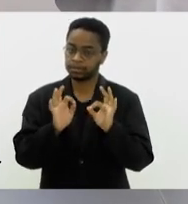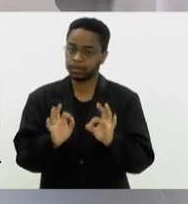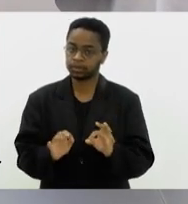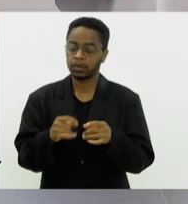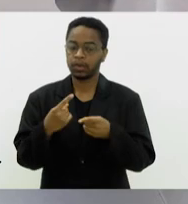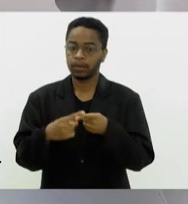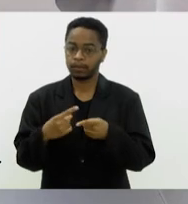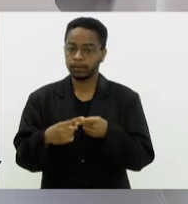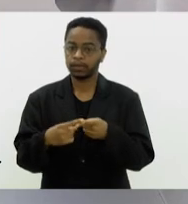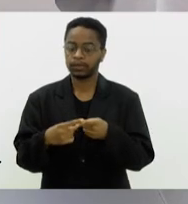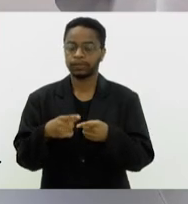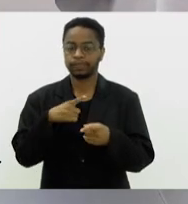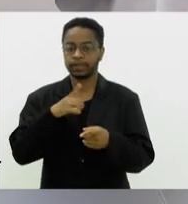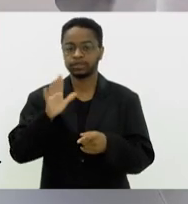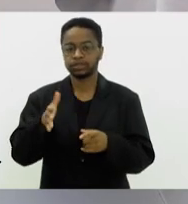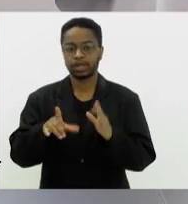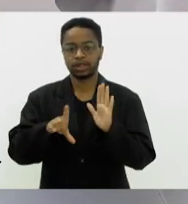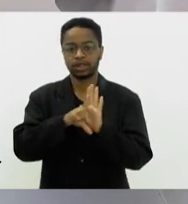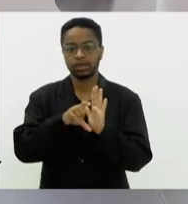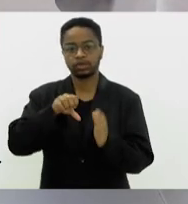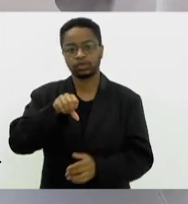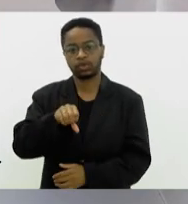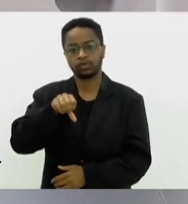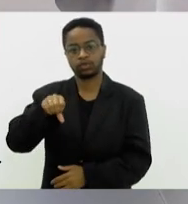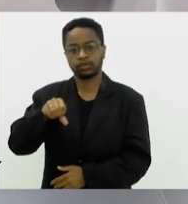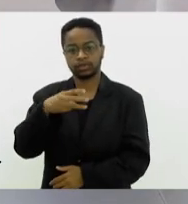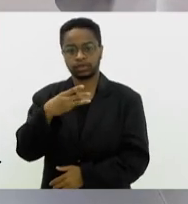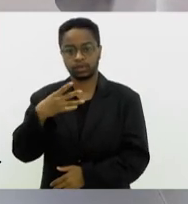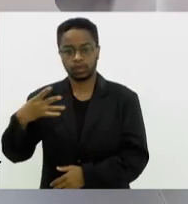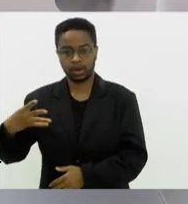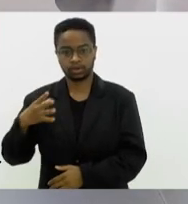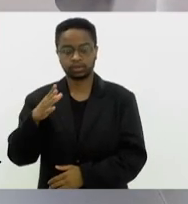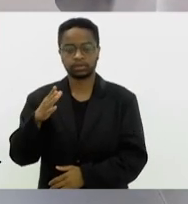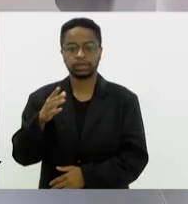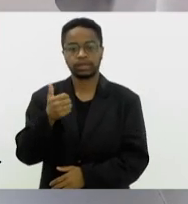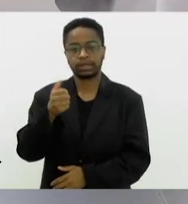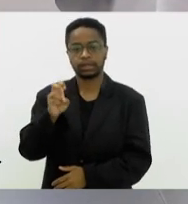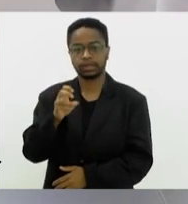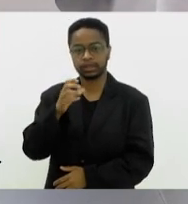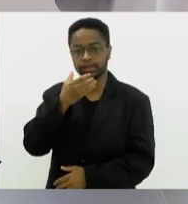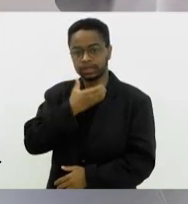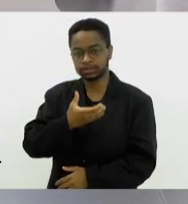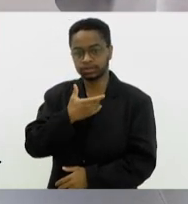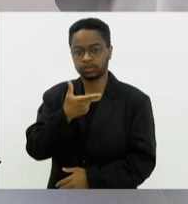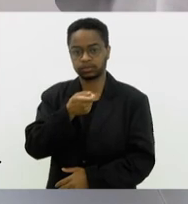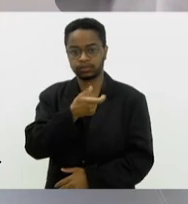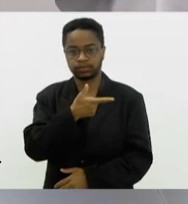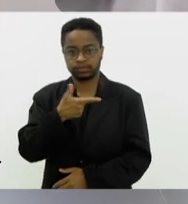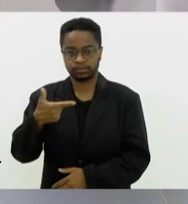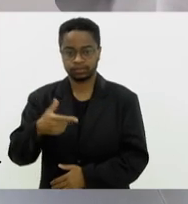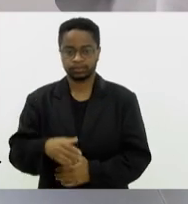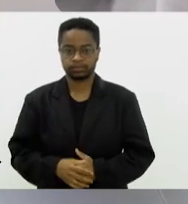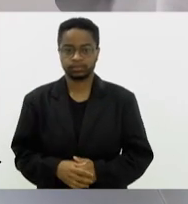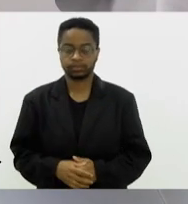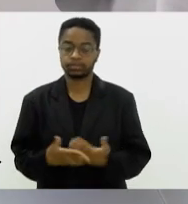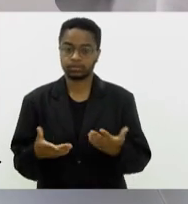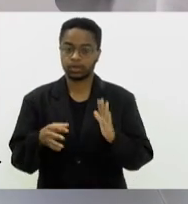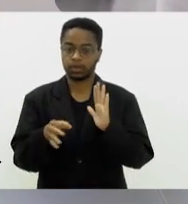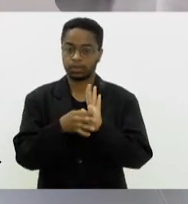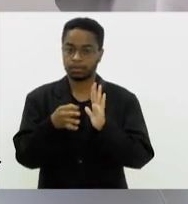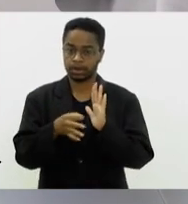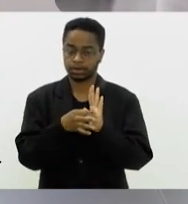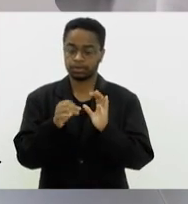em função da lei número 9.934, de 15 de dezembro de 22. Esse é o parecer